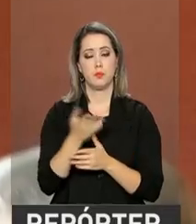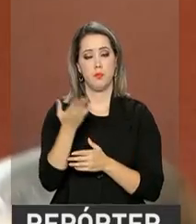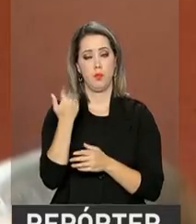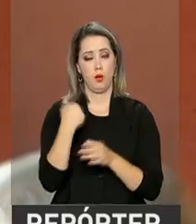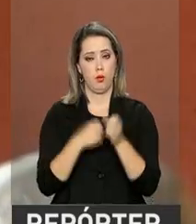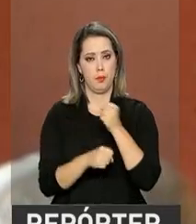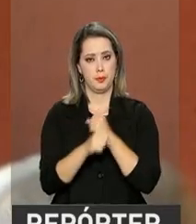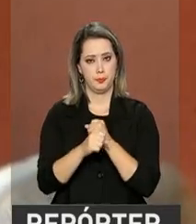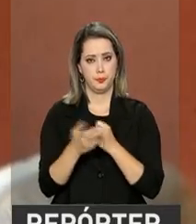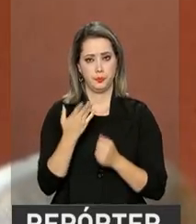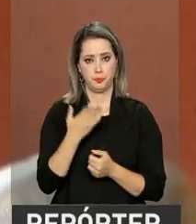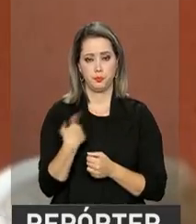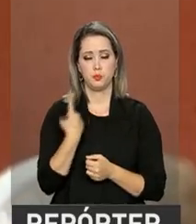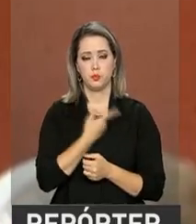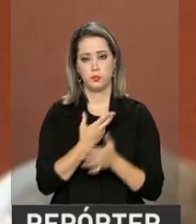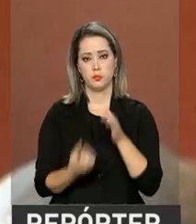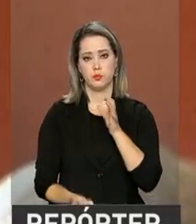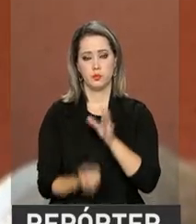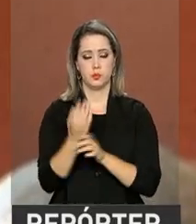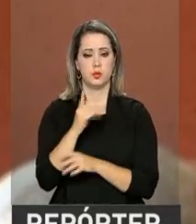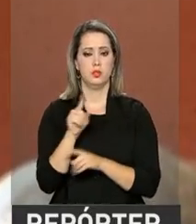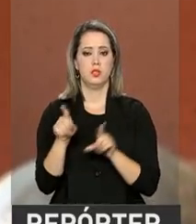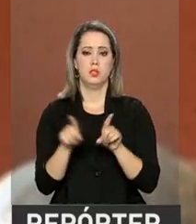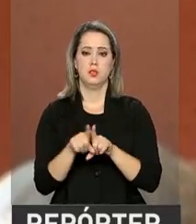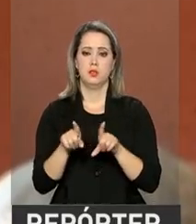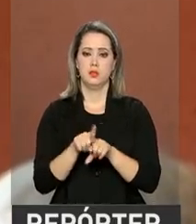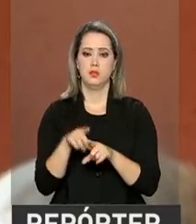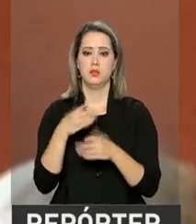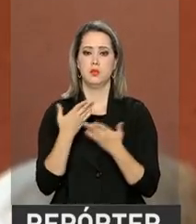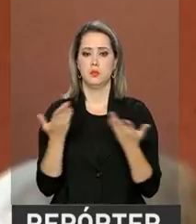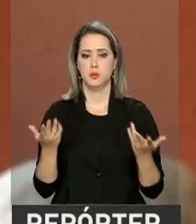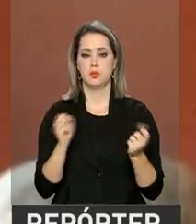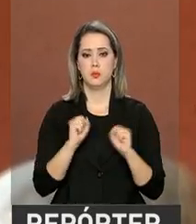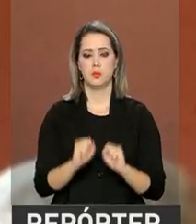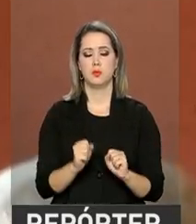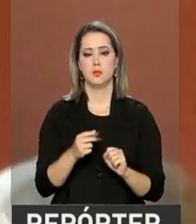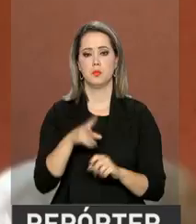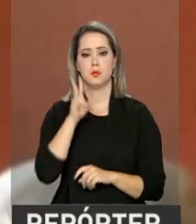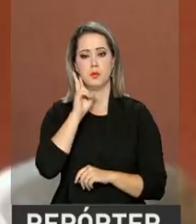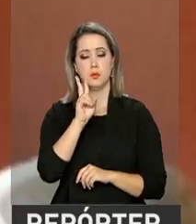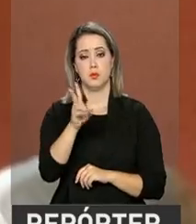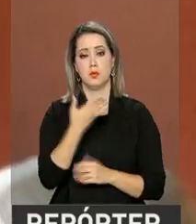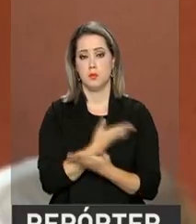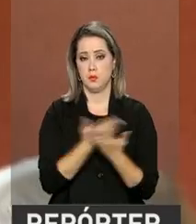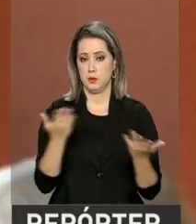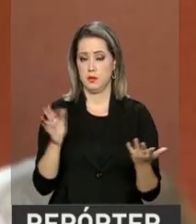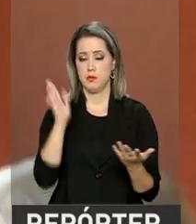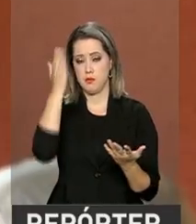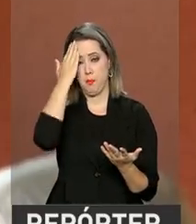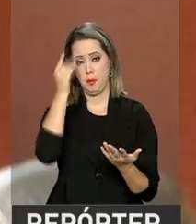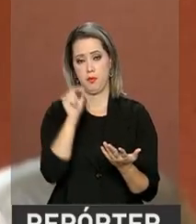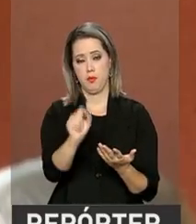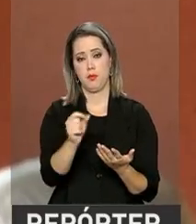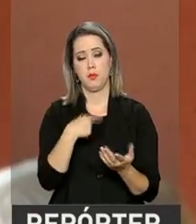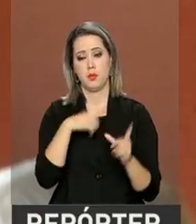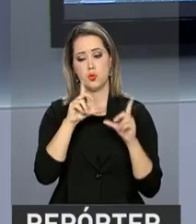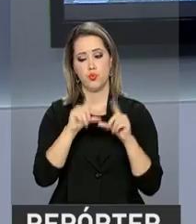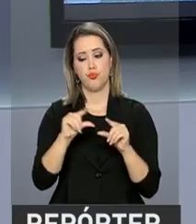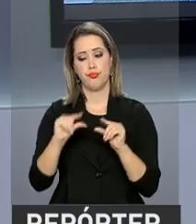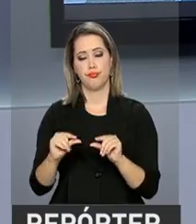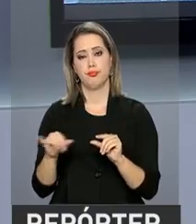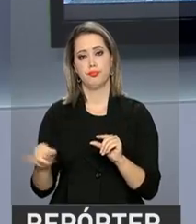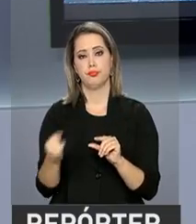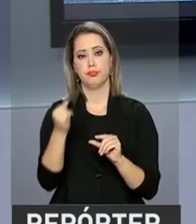ainda criamos condições isso naturalmente interessa a todos para queda consistente dos juros